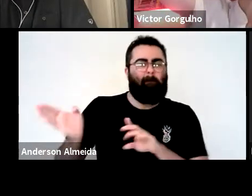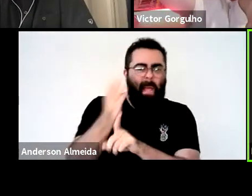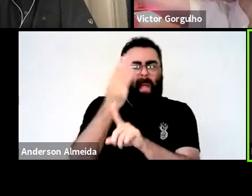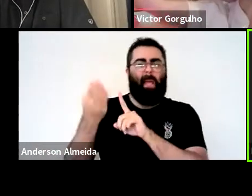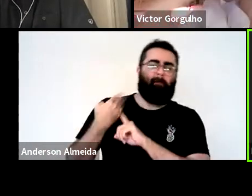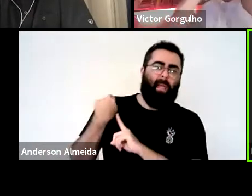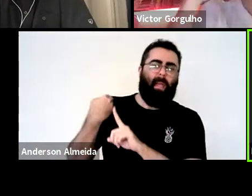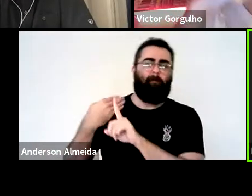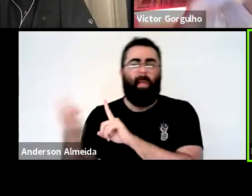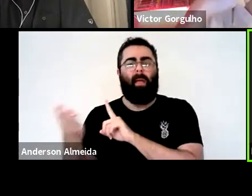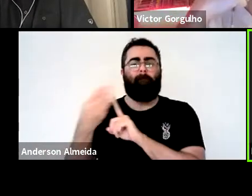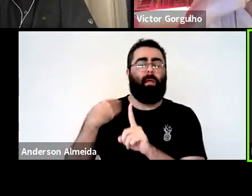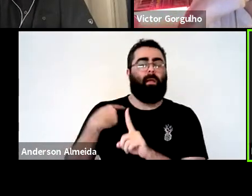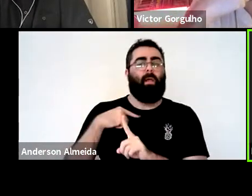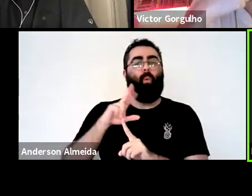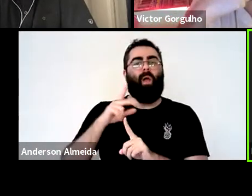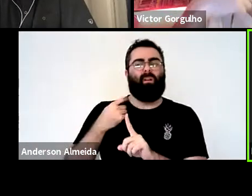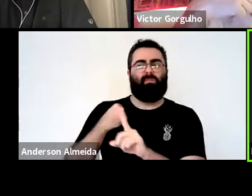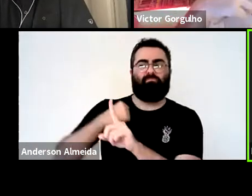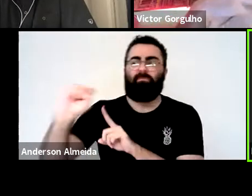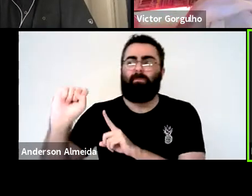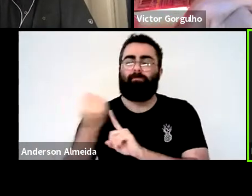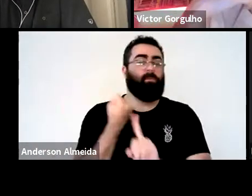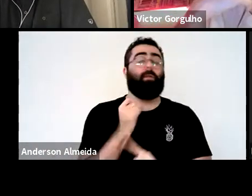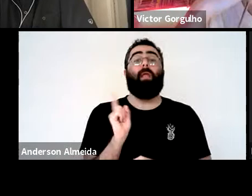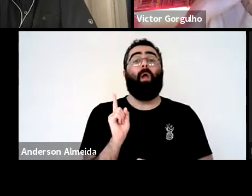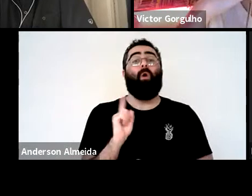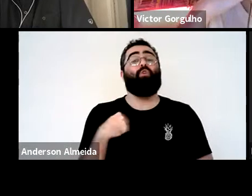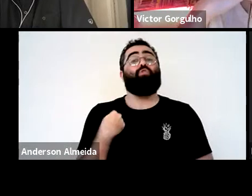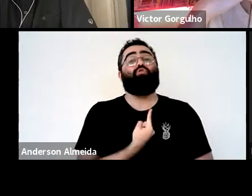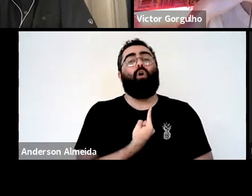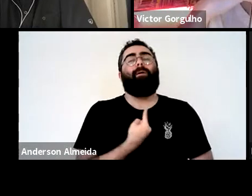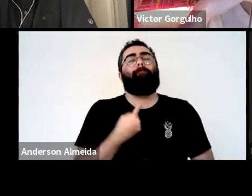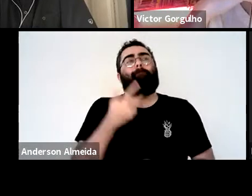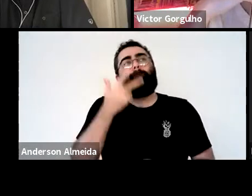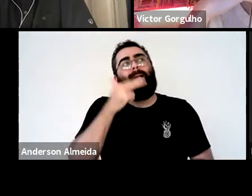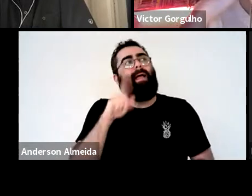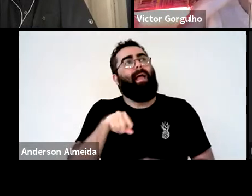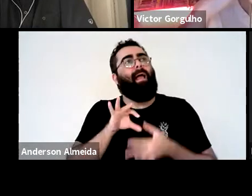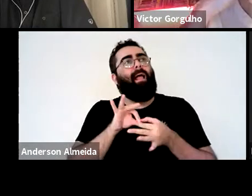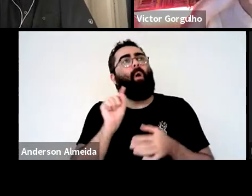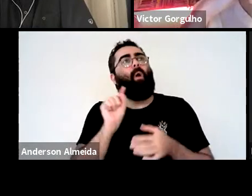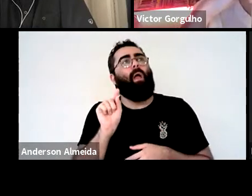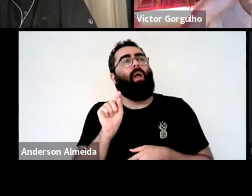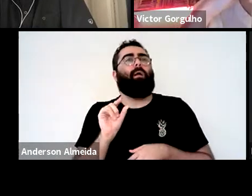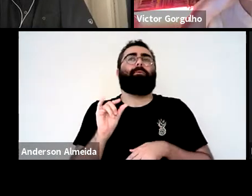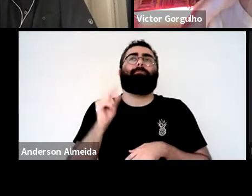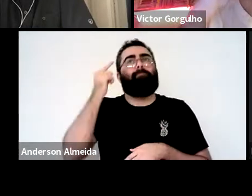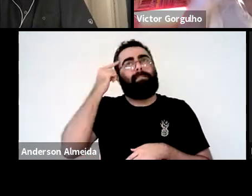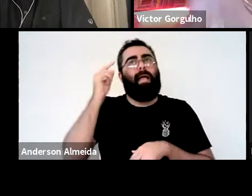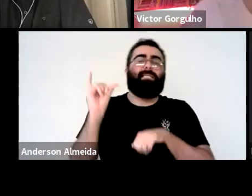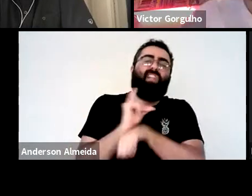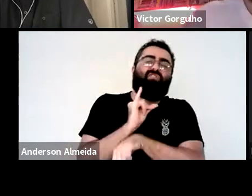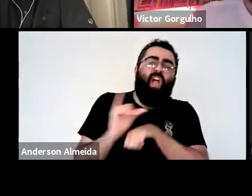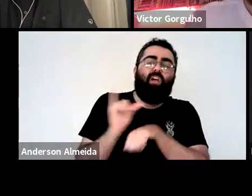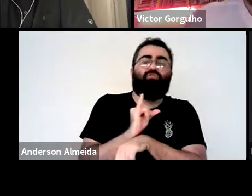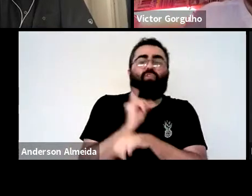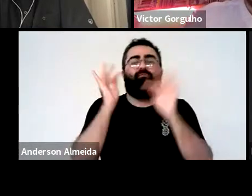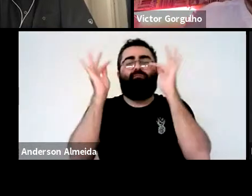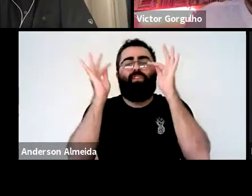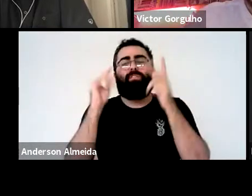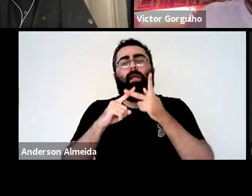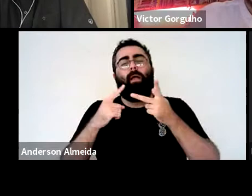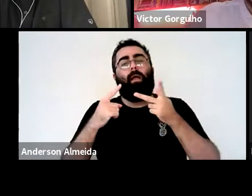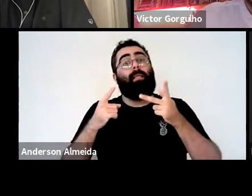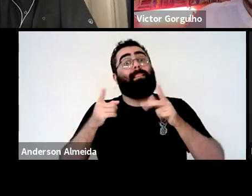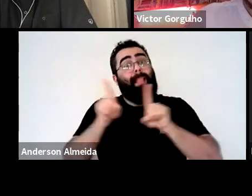violência. Para a gente, tem a ver com pensar a estratégia, que tem não só a ver física, mas também imaginárias, epistemológicas, que eu acho que